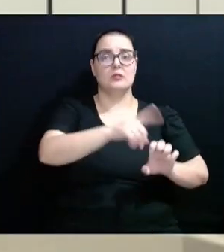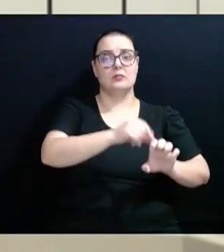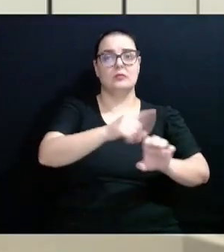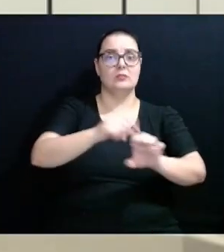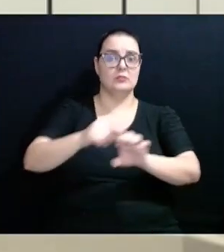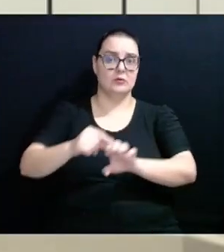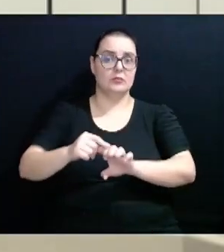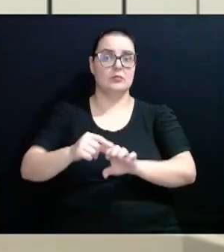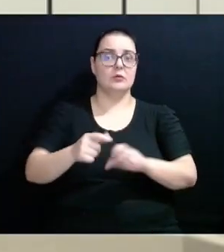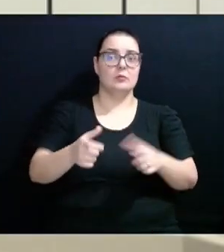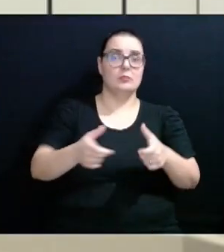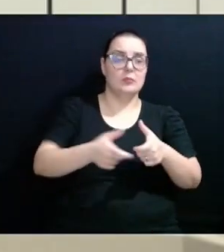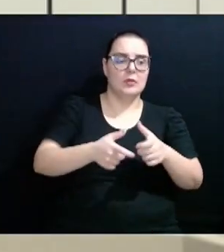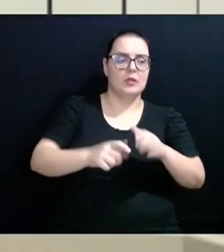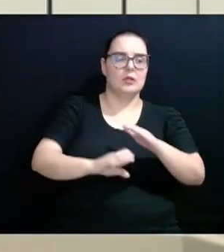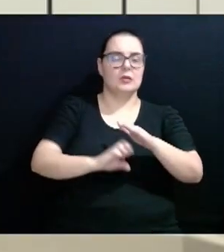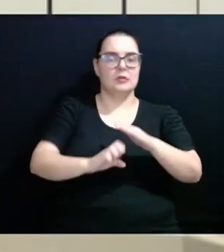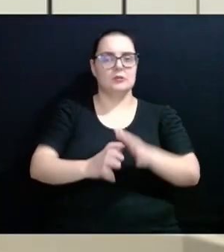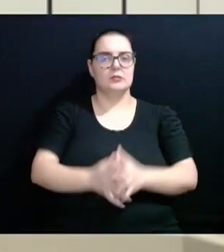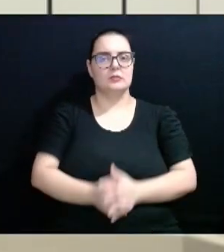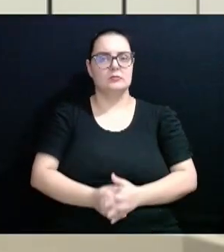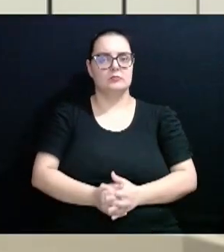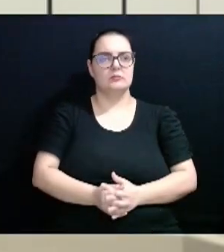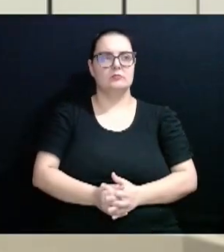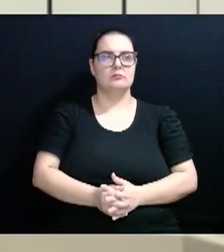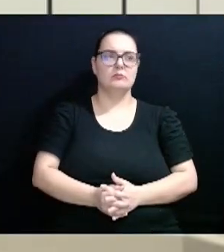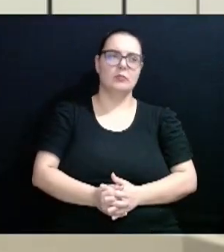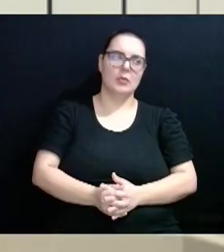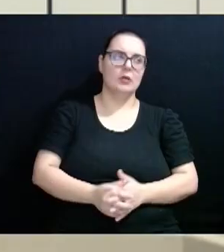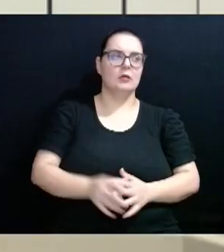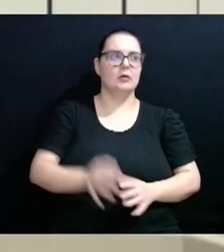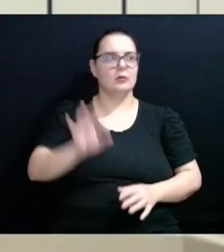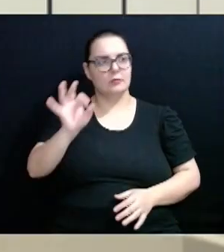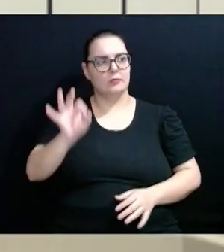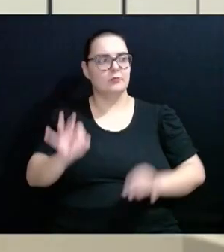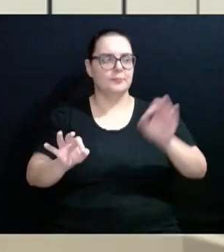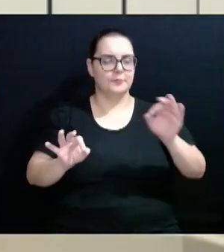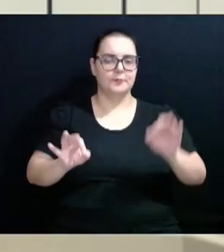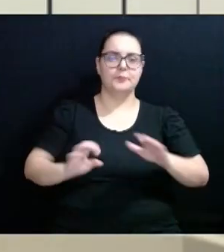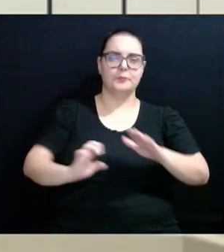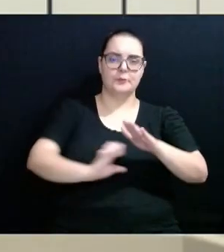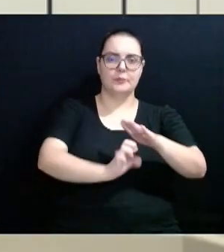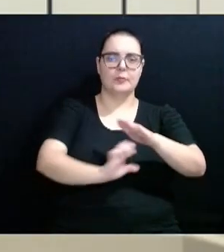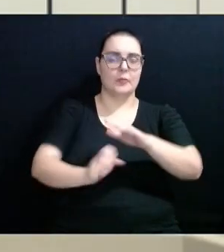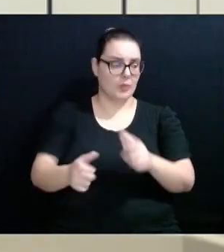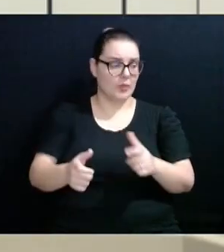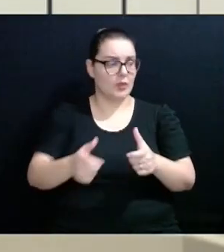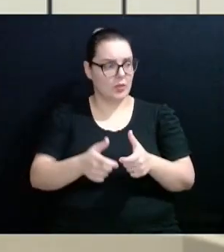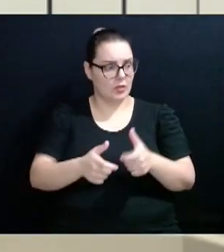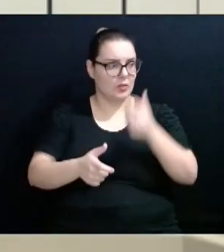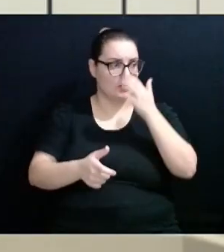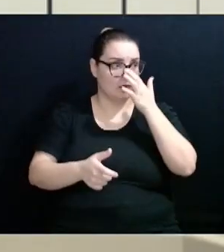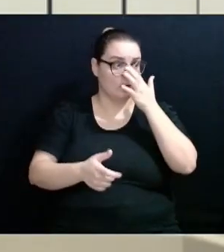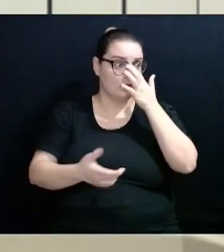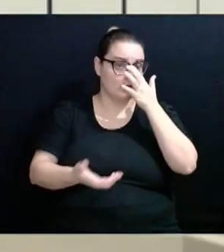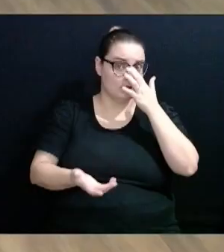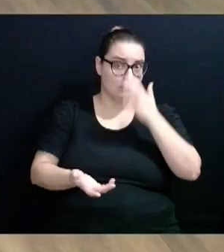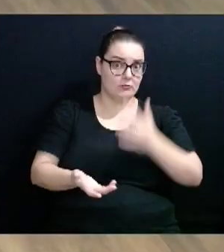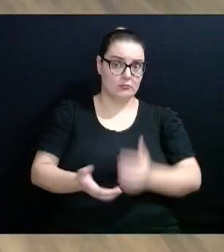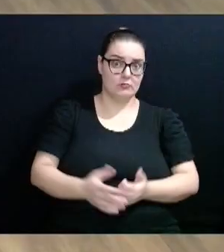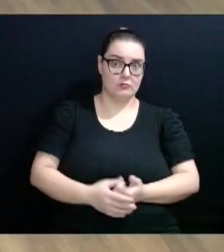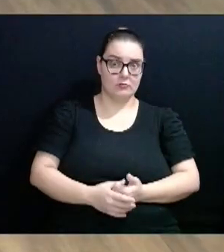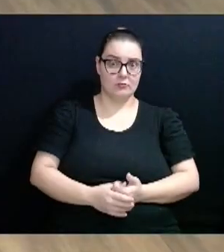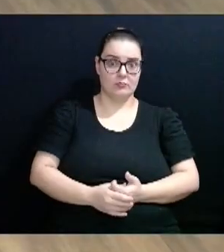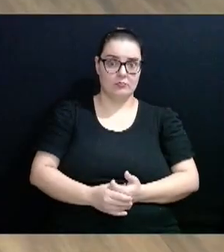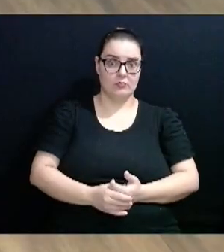microempresas. Então, esse percentual, para empresas menores, o problema